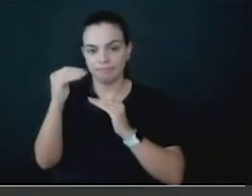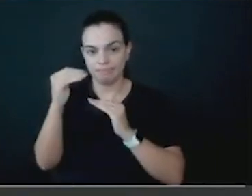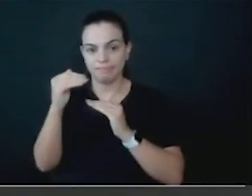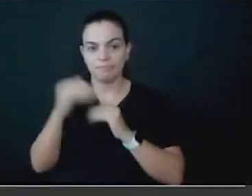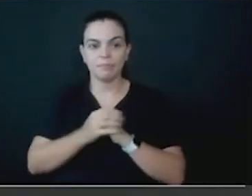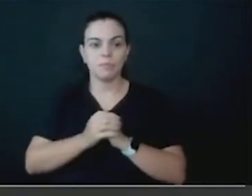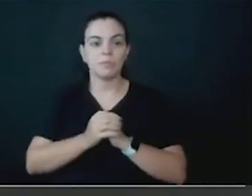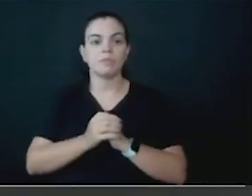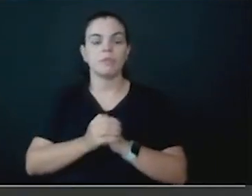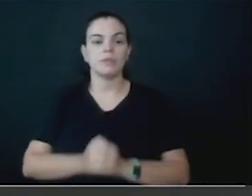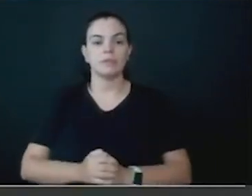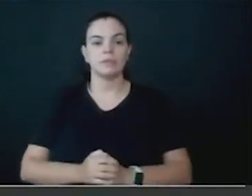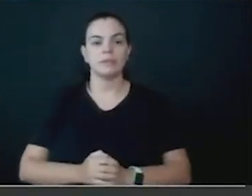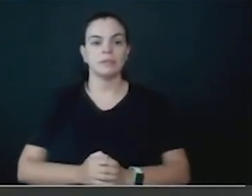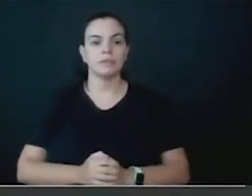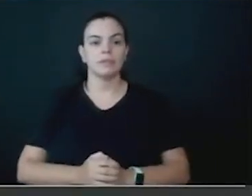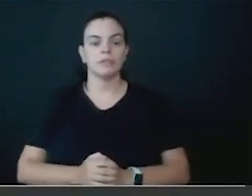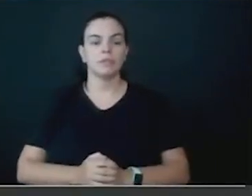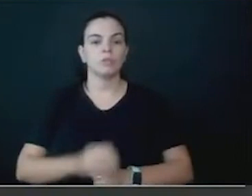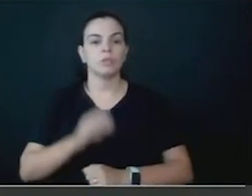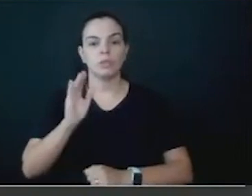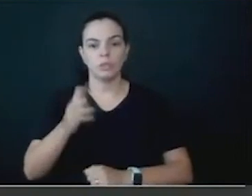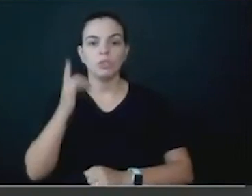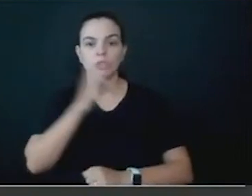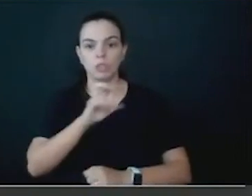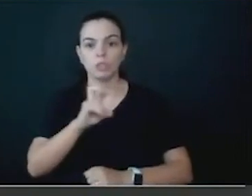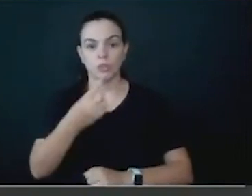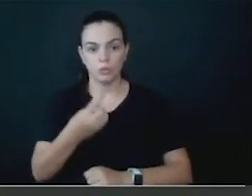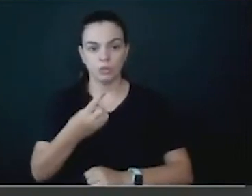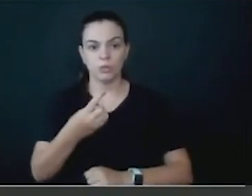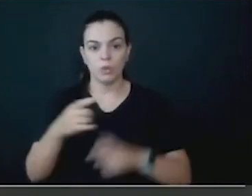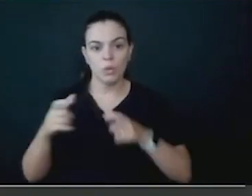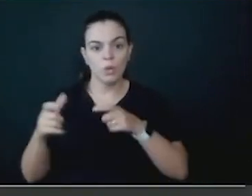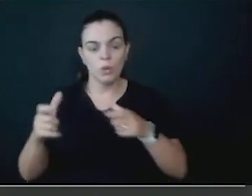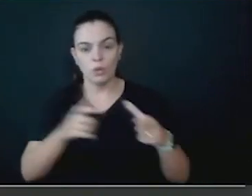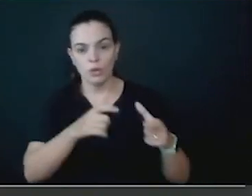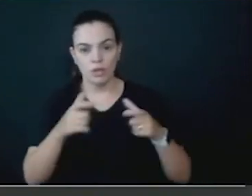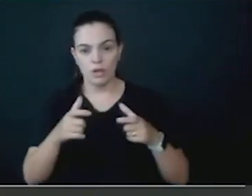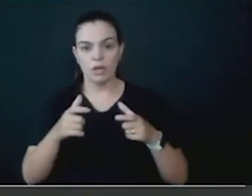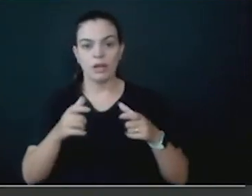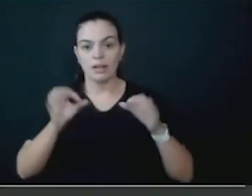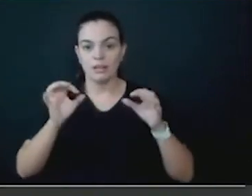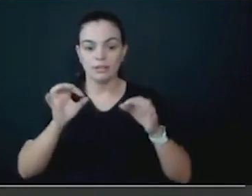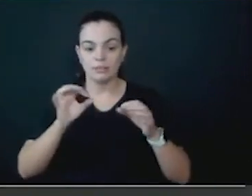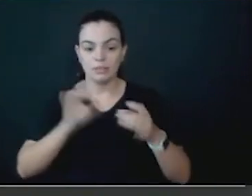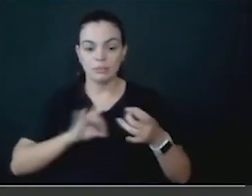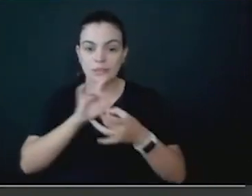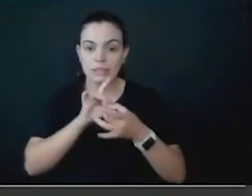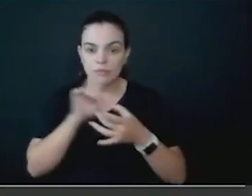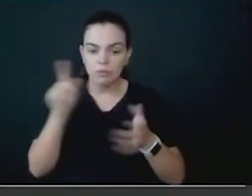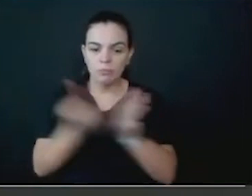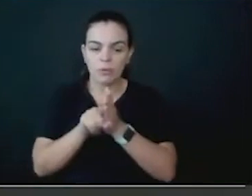os locais de destinação, já conseguimos chegar a 51. Então, reduzindo um pouco mais, a gente já mostra que o programa